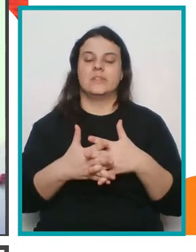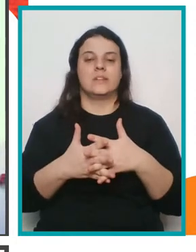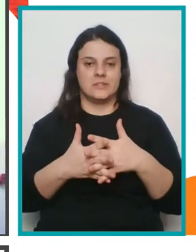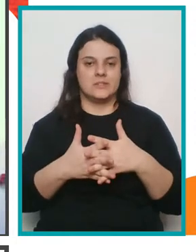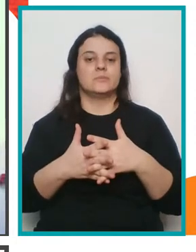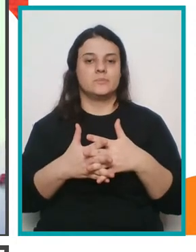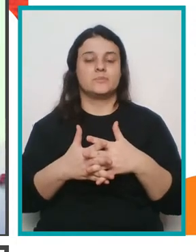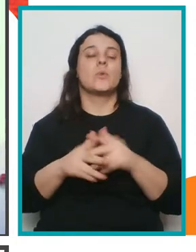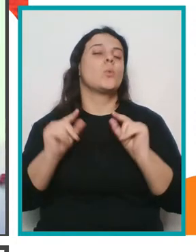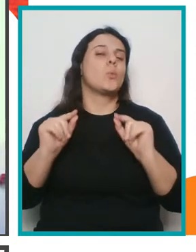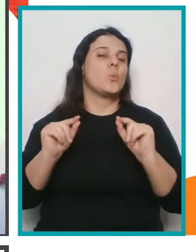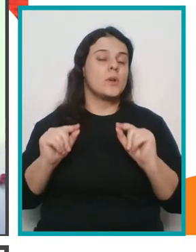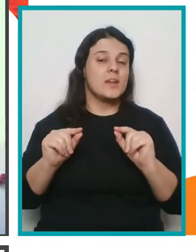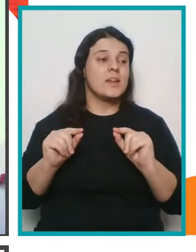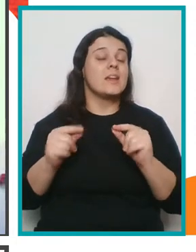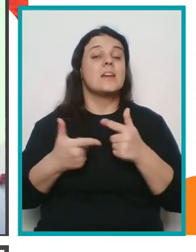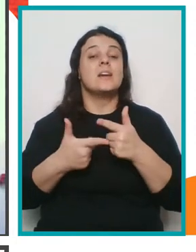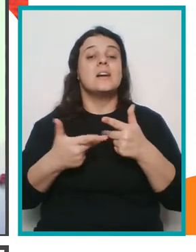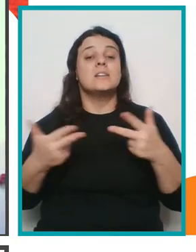para a mesa,